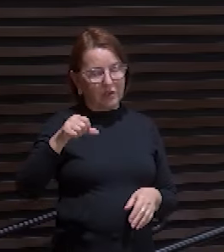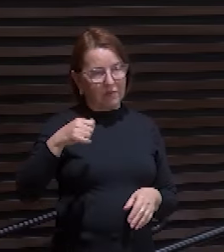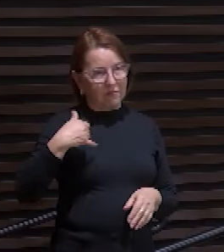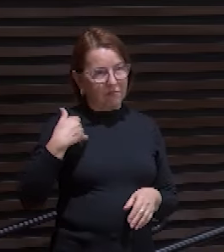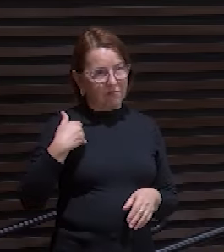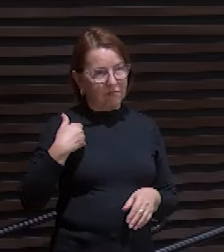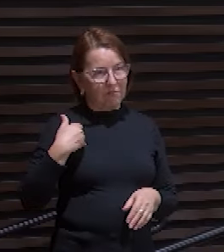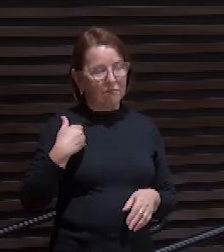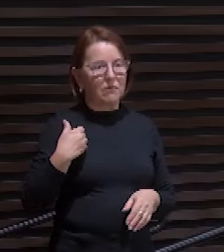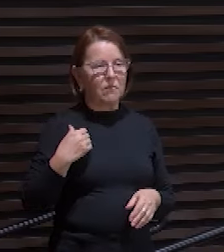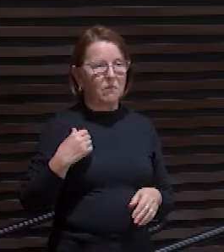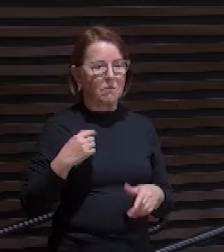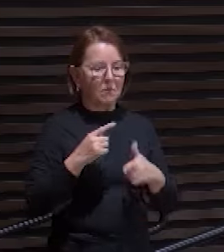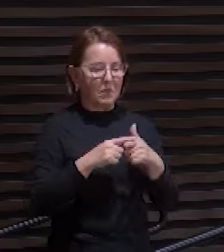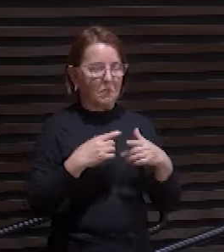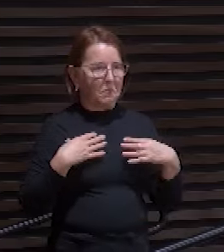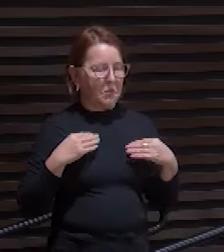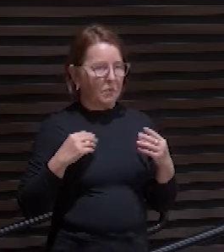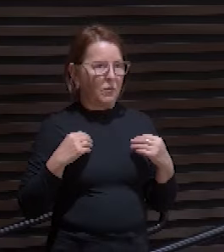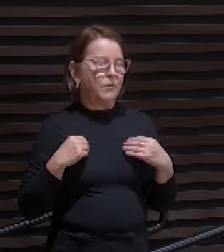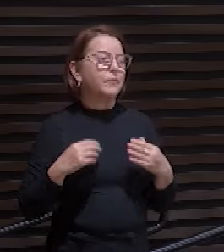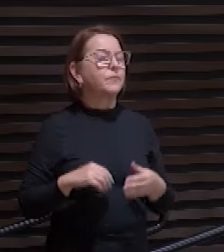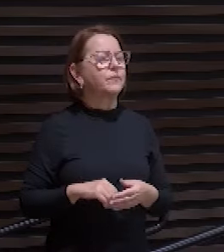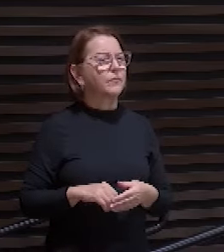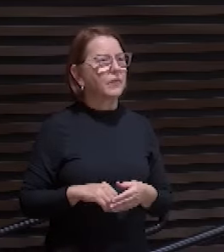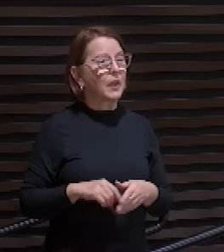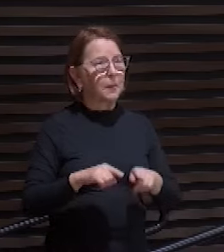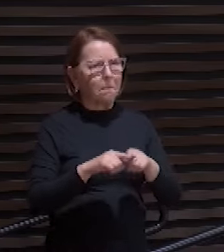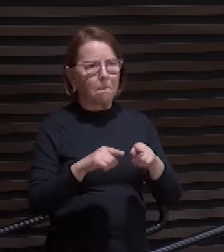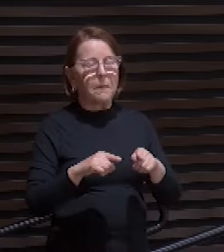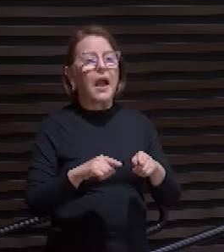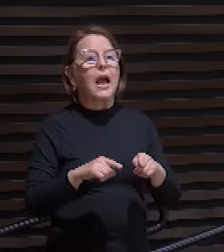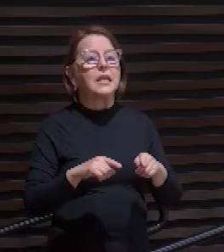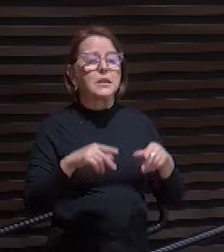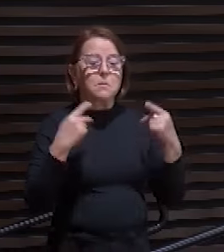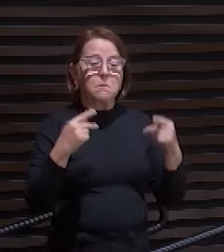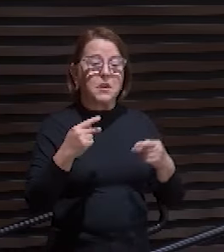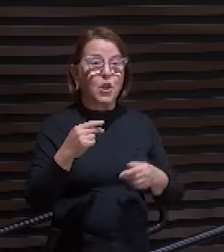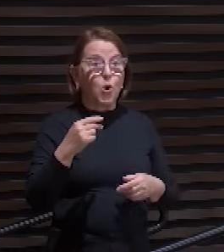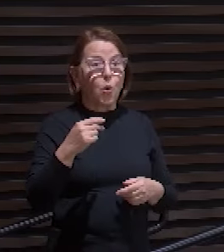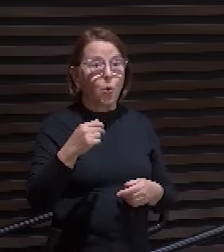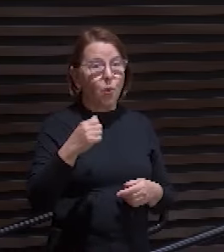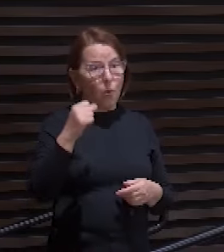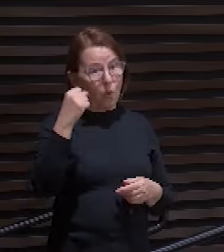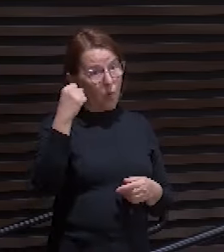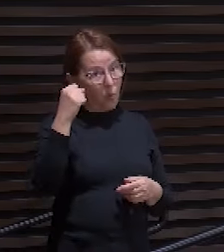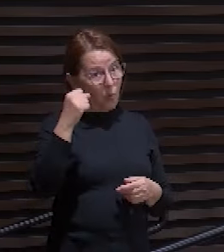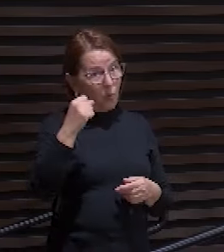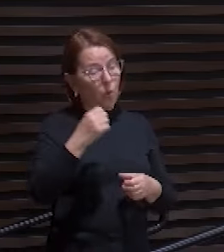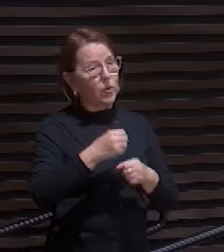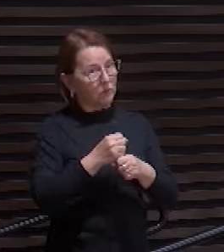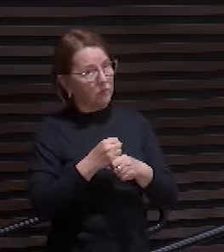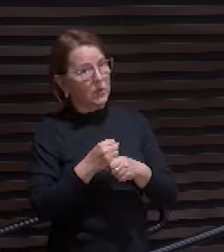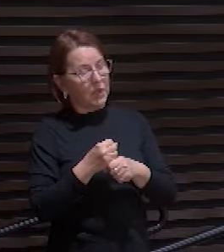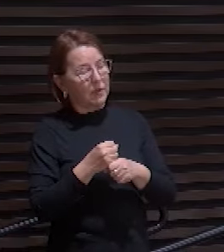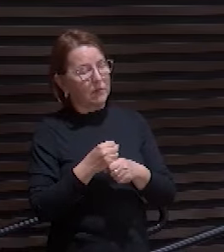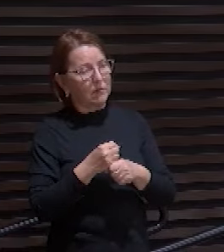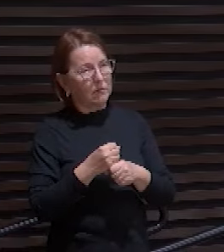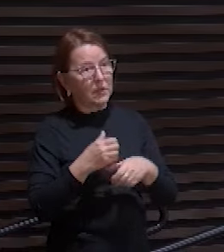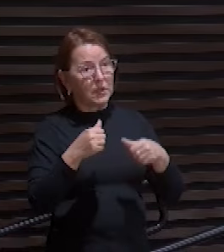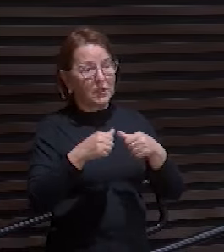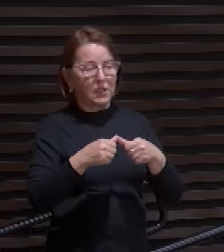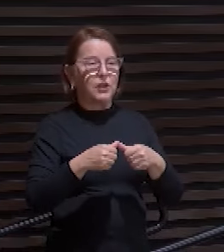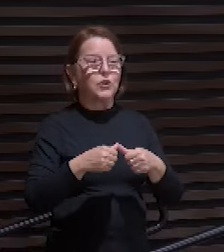8 anos de conversão. O que esse homem fez, é que o tempo aqui é o que esse homem fez em